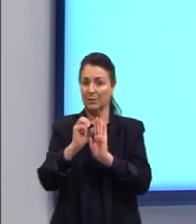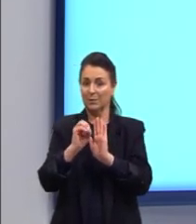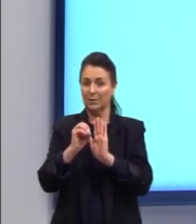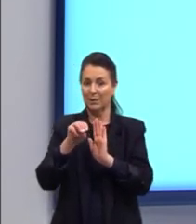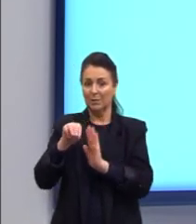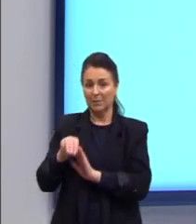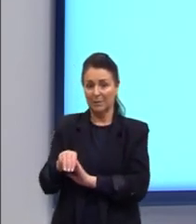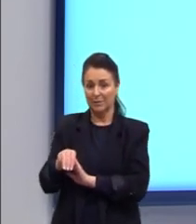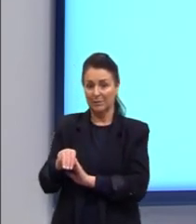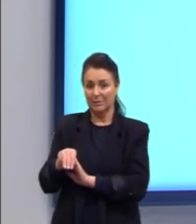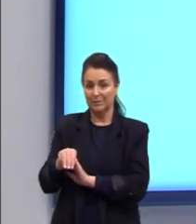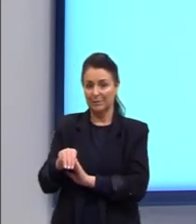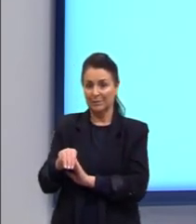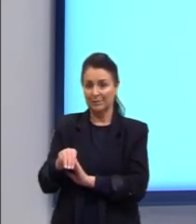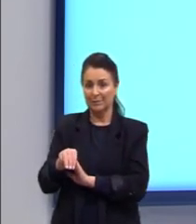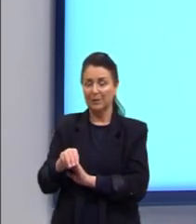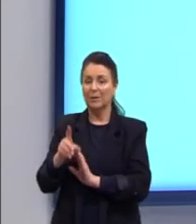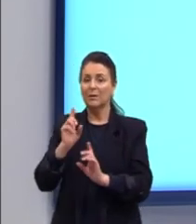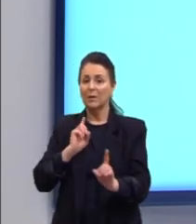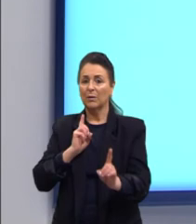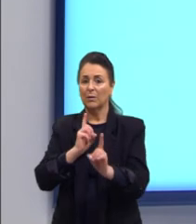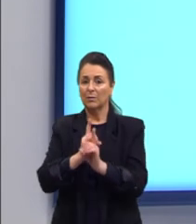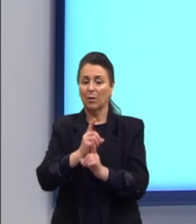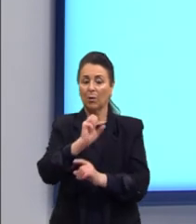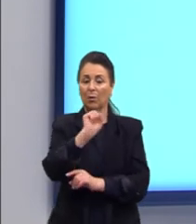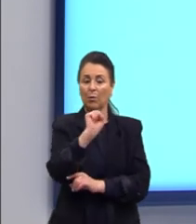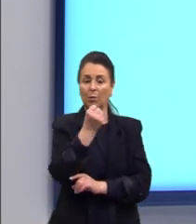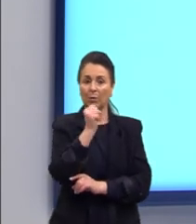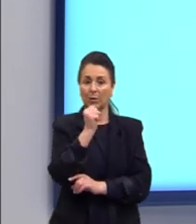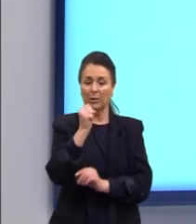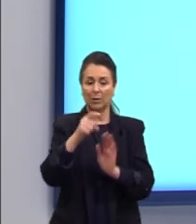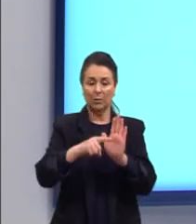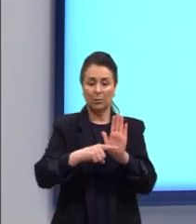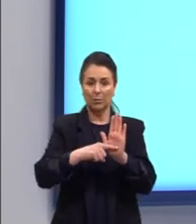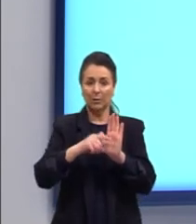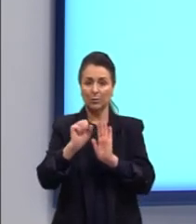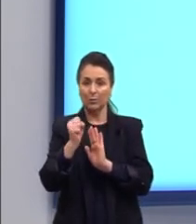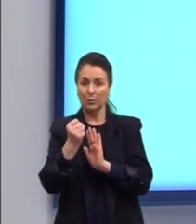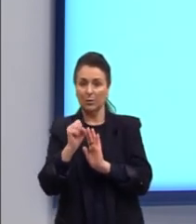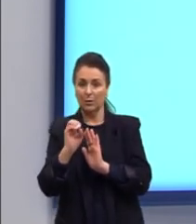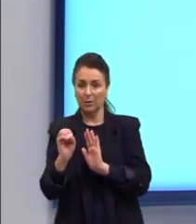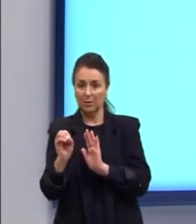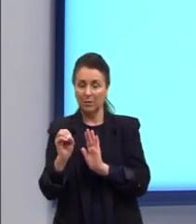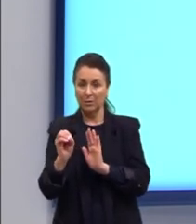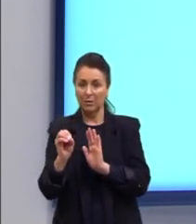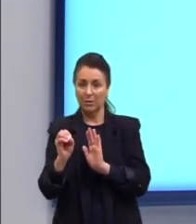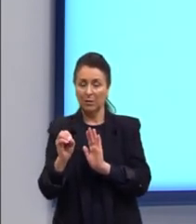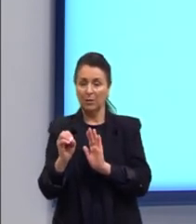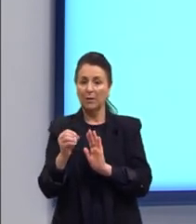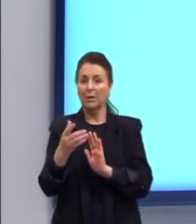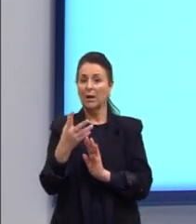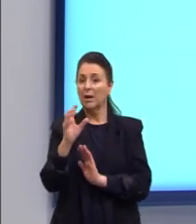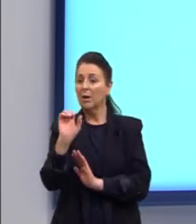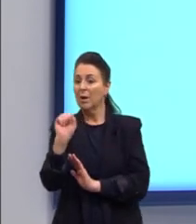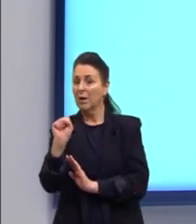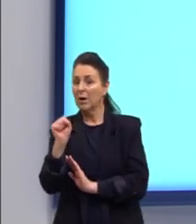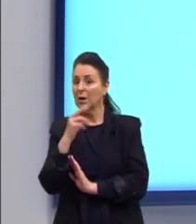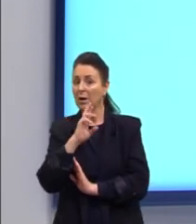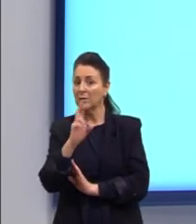metros então nós chegaremos 88 menos 80 chegaríamos ali então em 8 metros